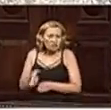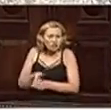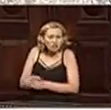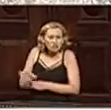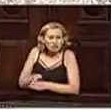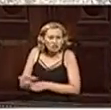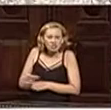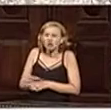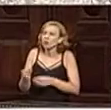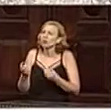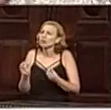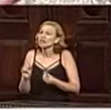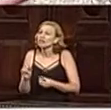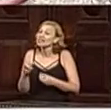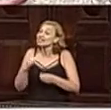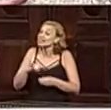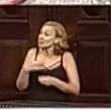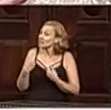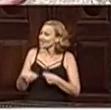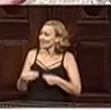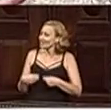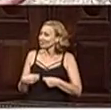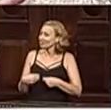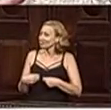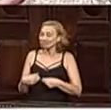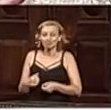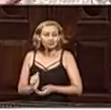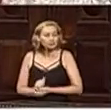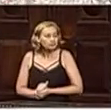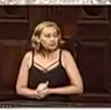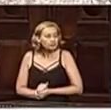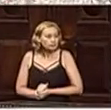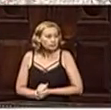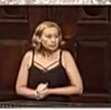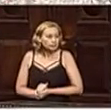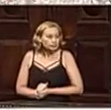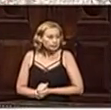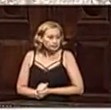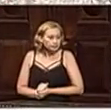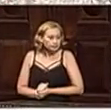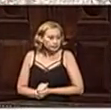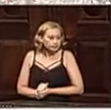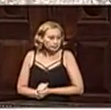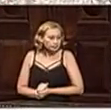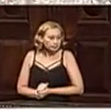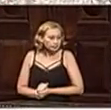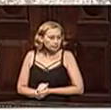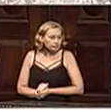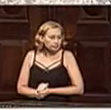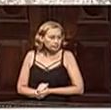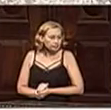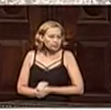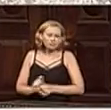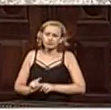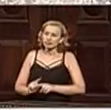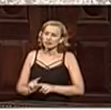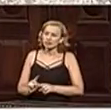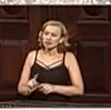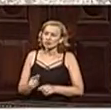qualquer necessidade de intervenção, porque os ânimos estão muito tensos, mas que não haja